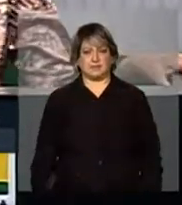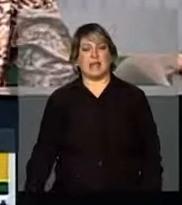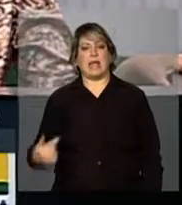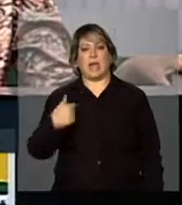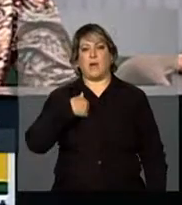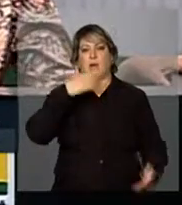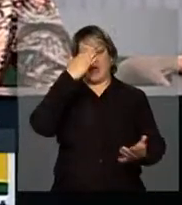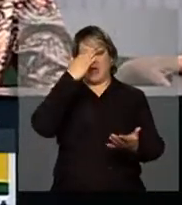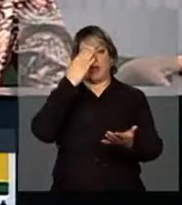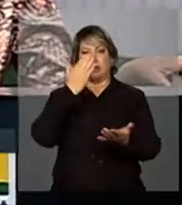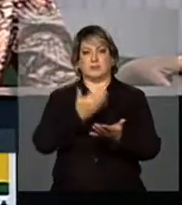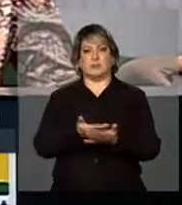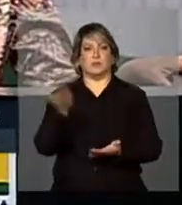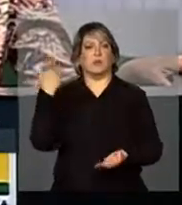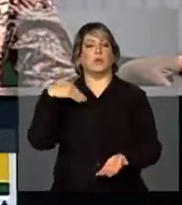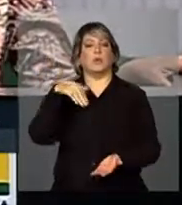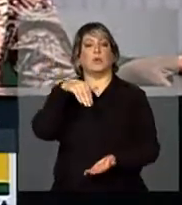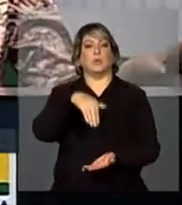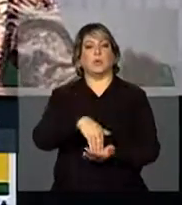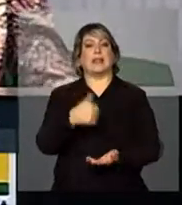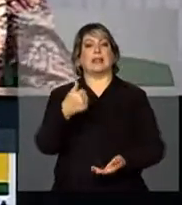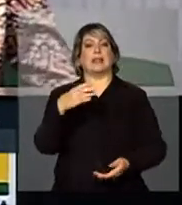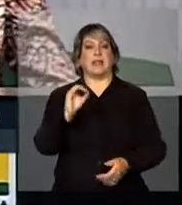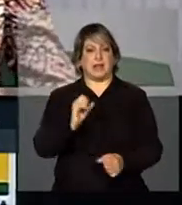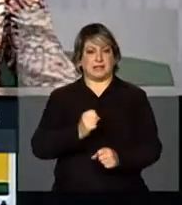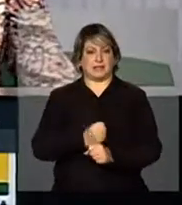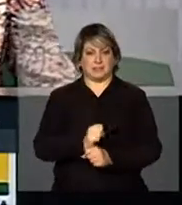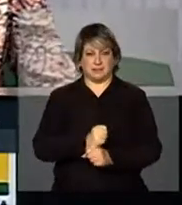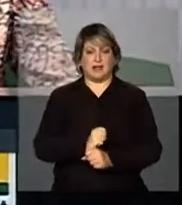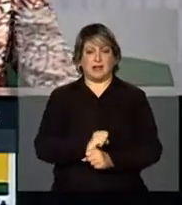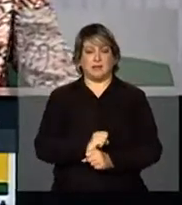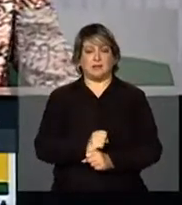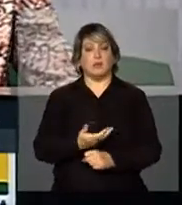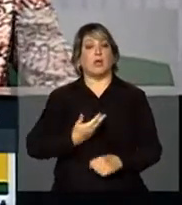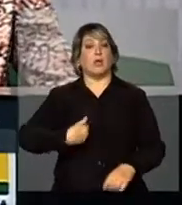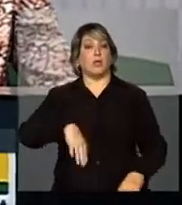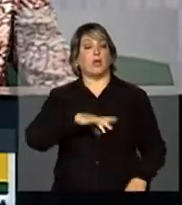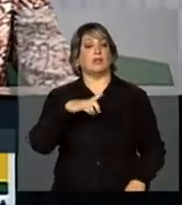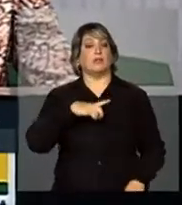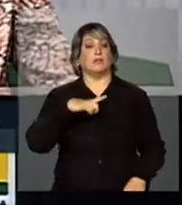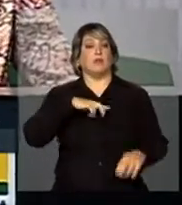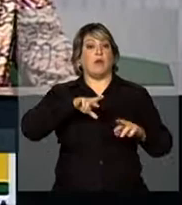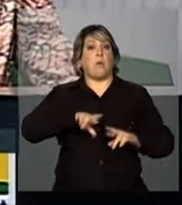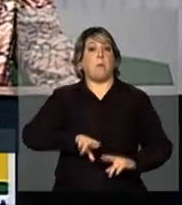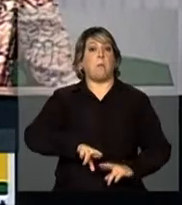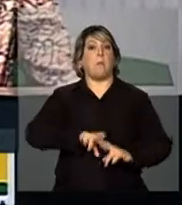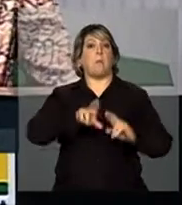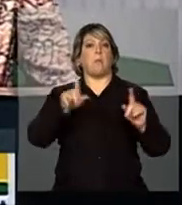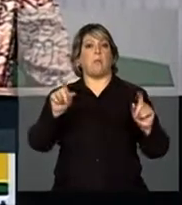acredito que nos últimos 10 anos nós tivemos uma modificação